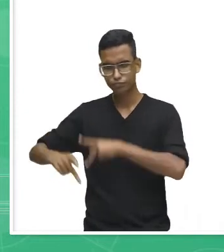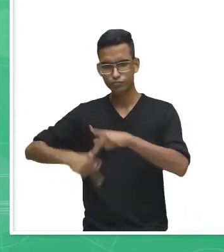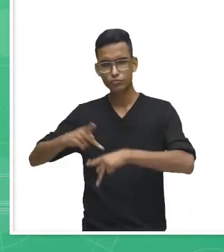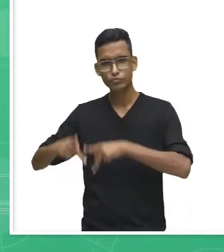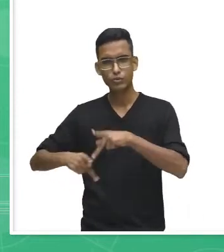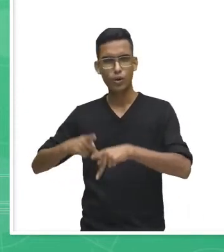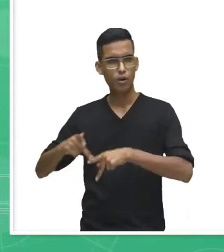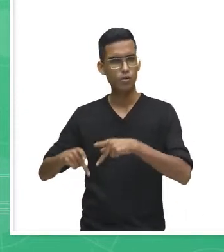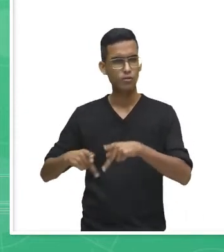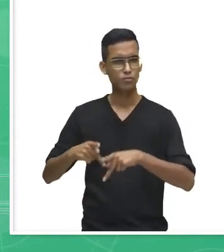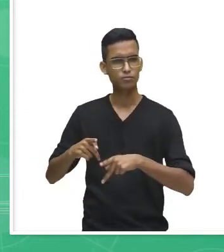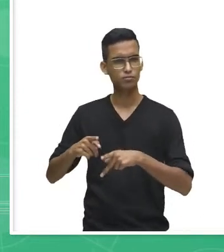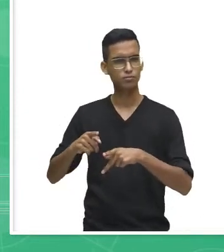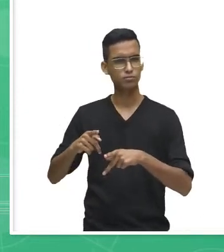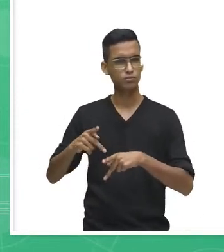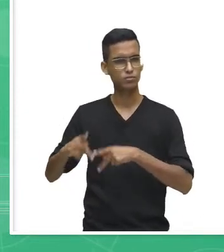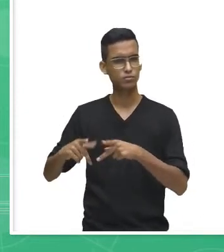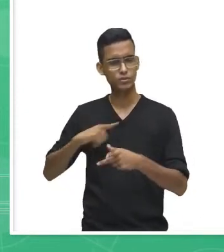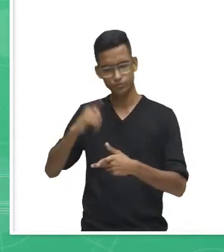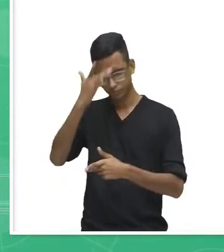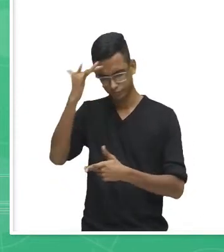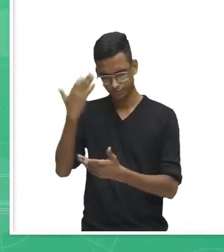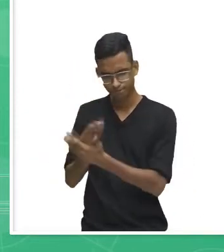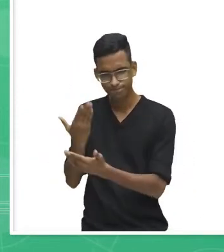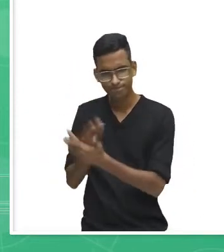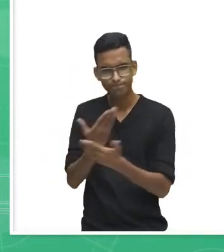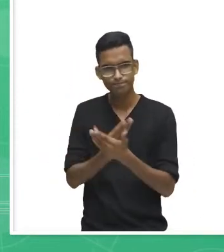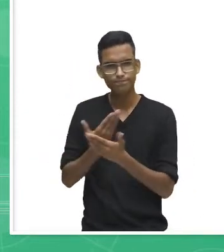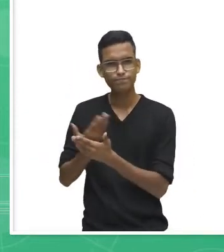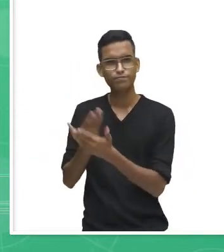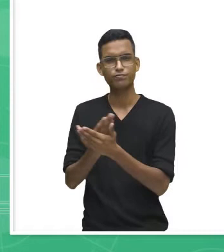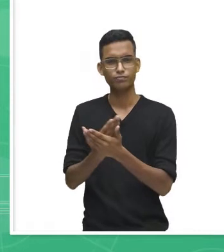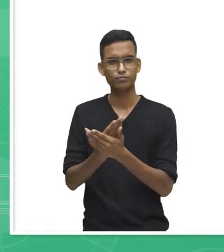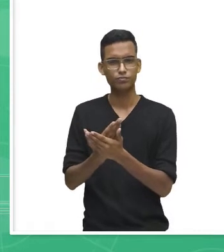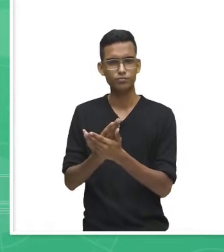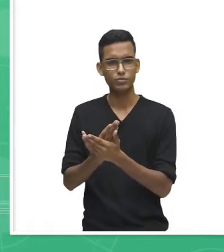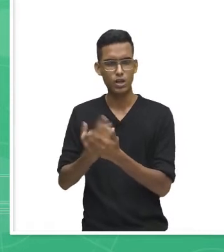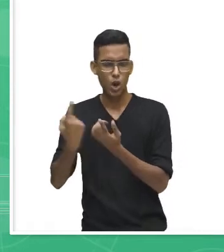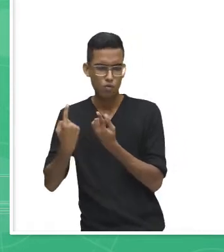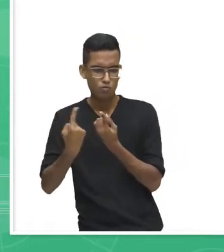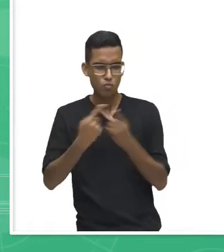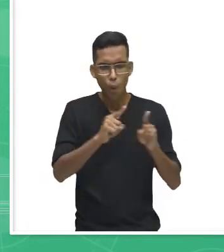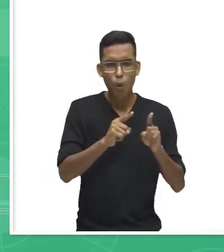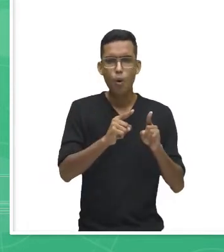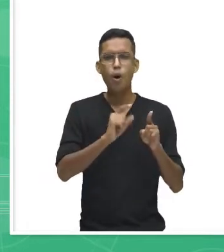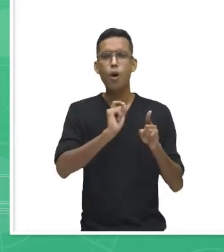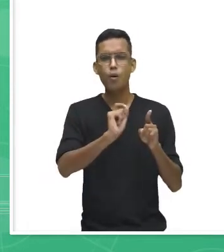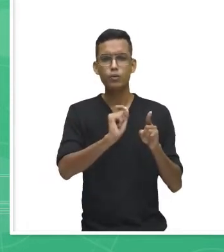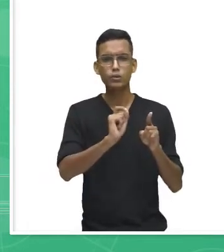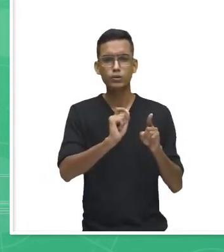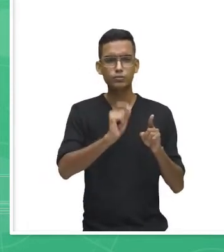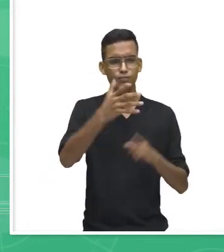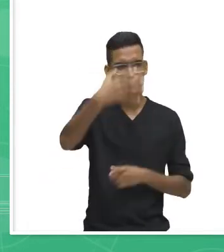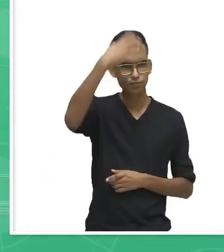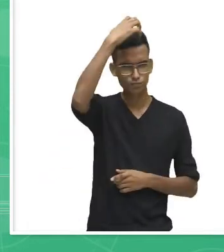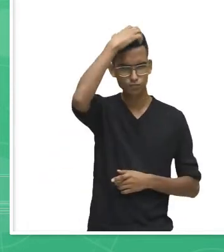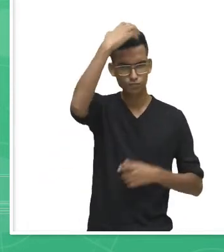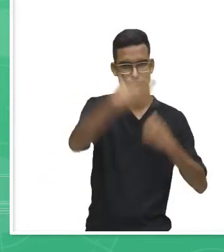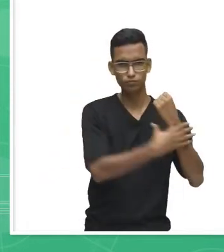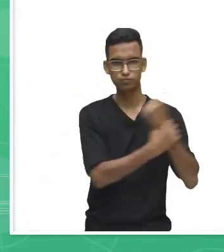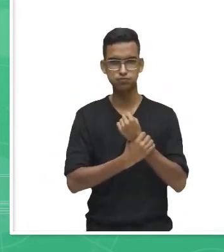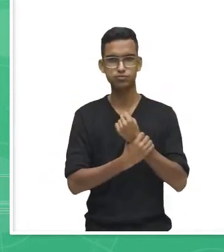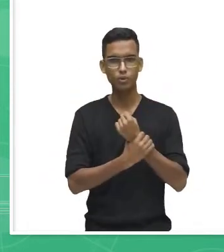educação. Esses ideais aí que pregavam, que eram contra a monarquia absolutista, eles vão ganhando